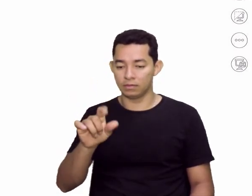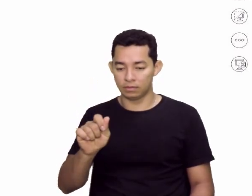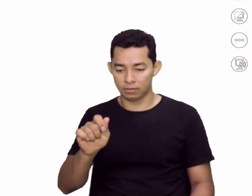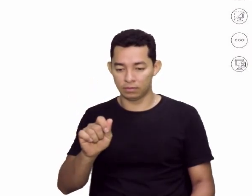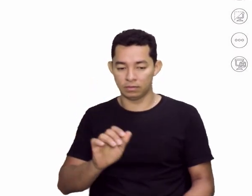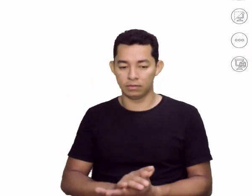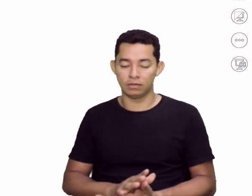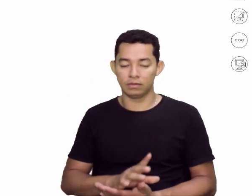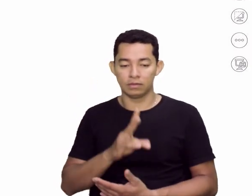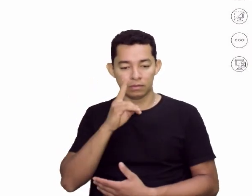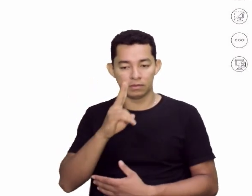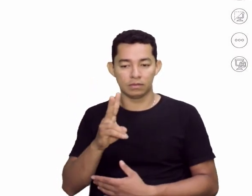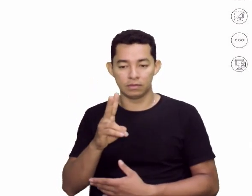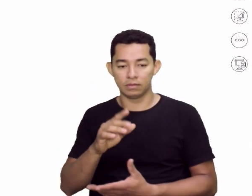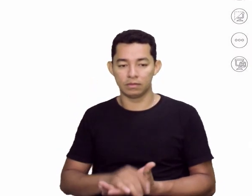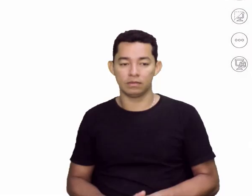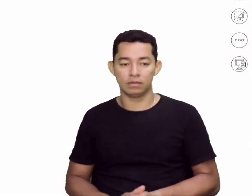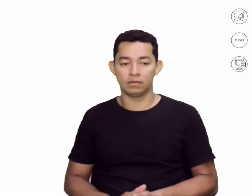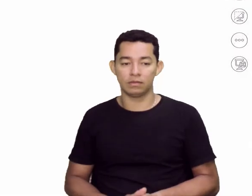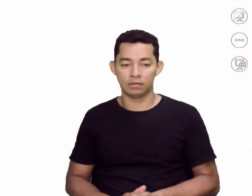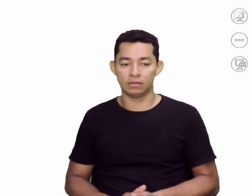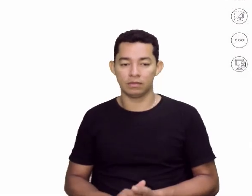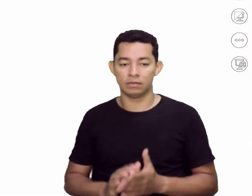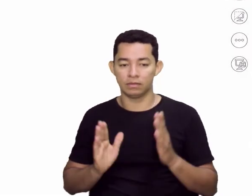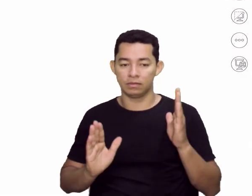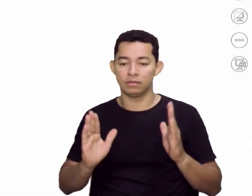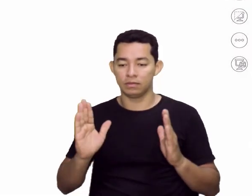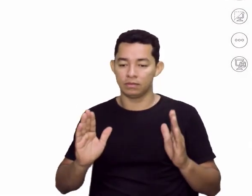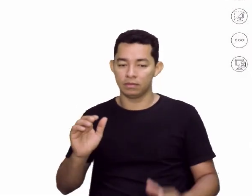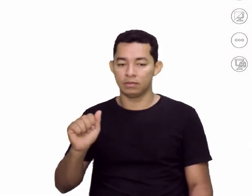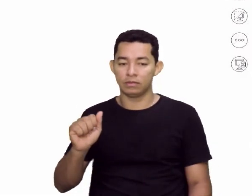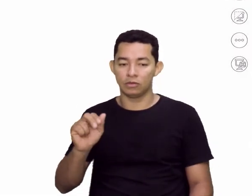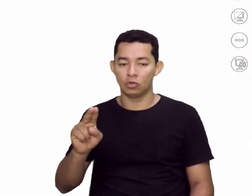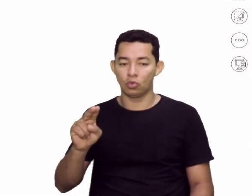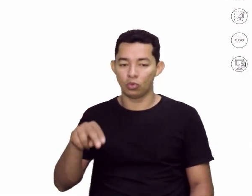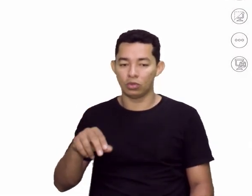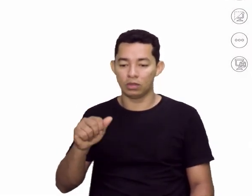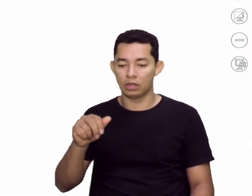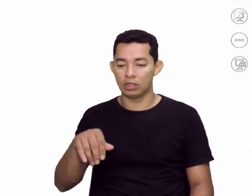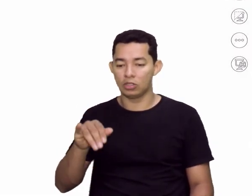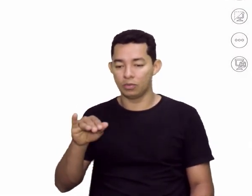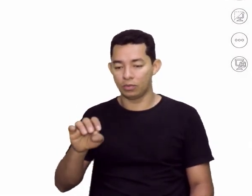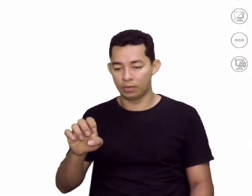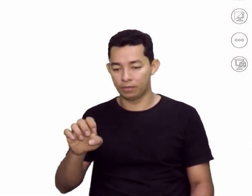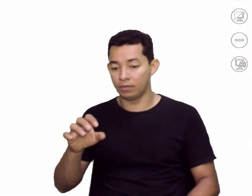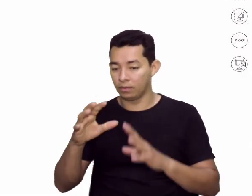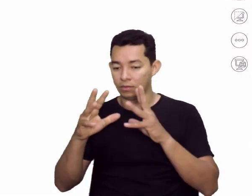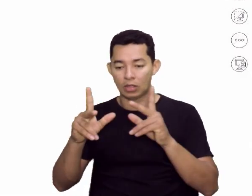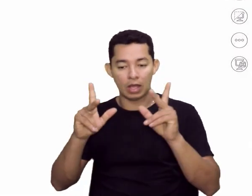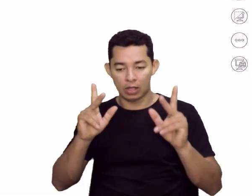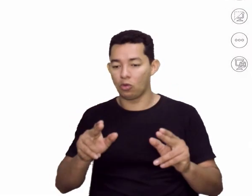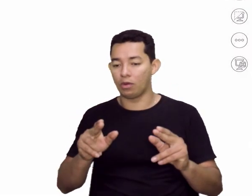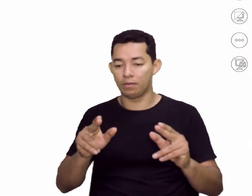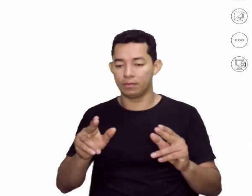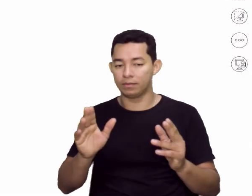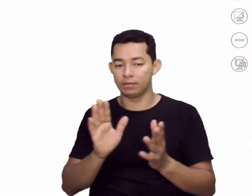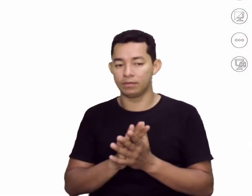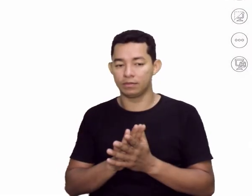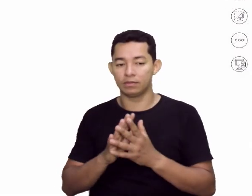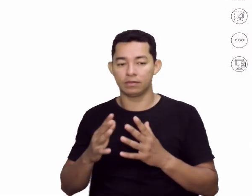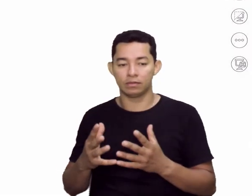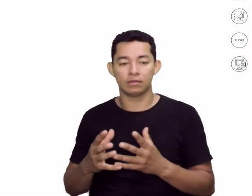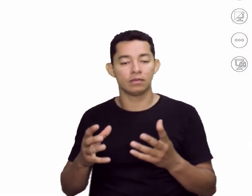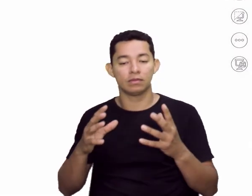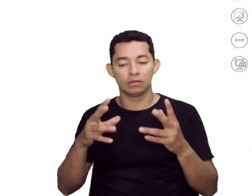europeias. Posicionamento unânime, igual entre os artistas. Todo mundo ficou pensando assim, fazer oposição